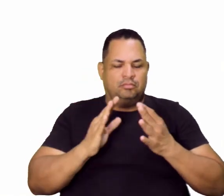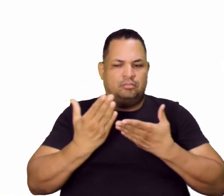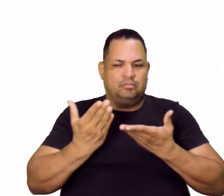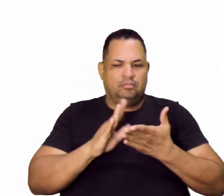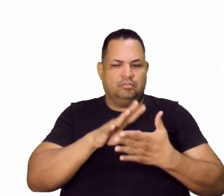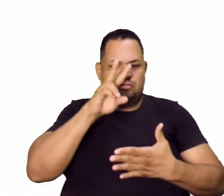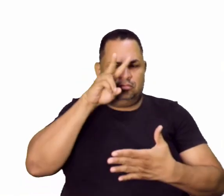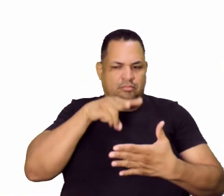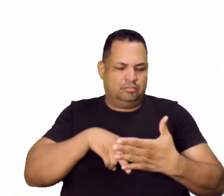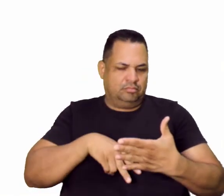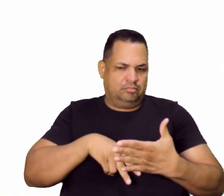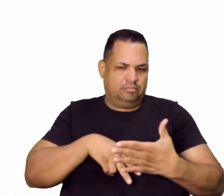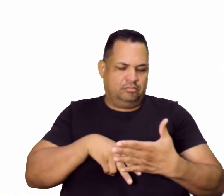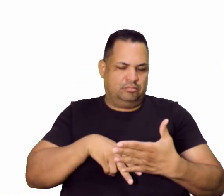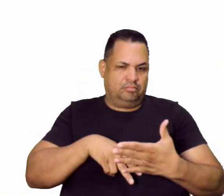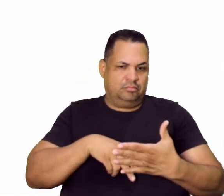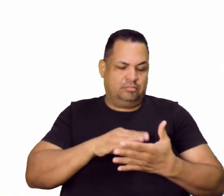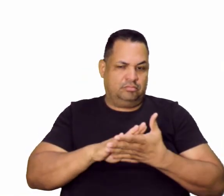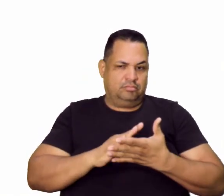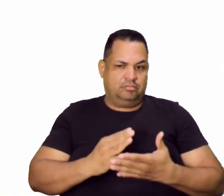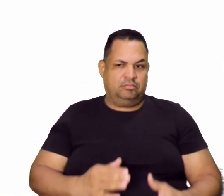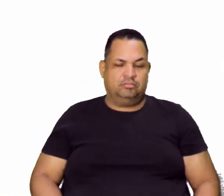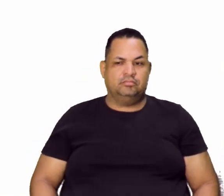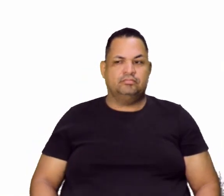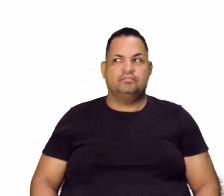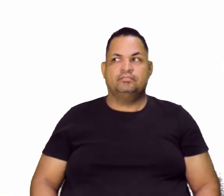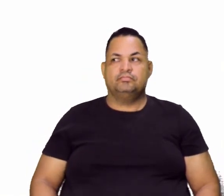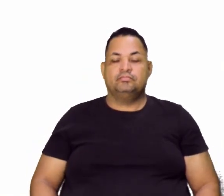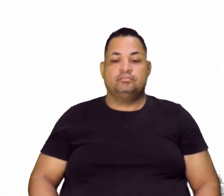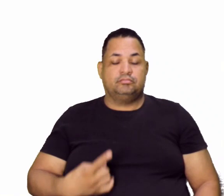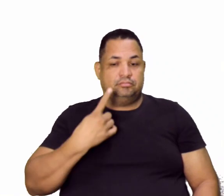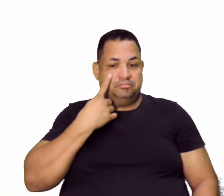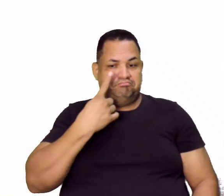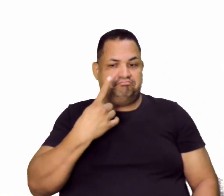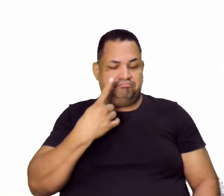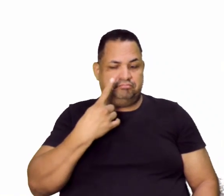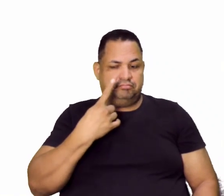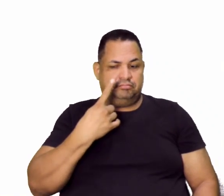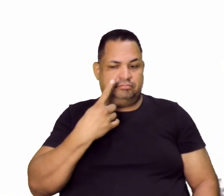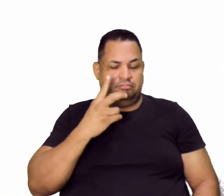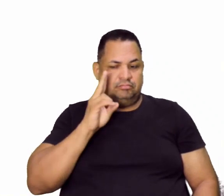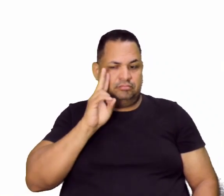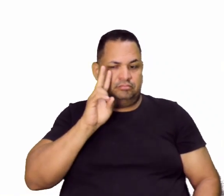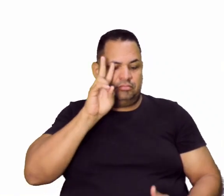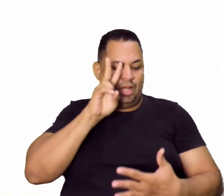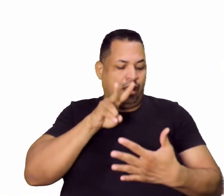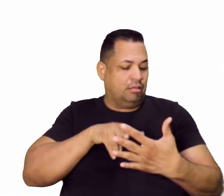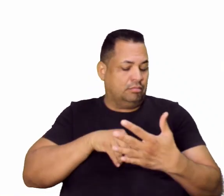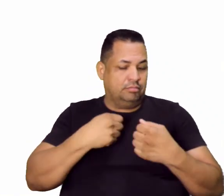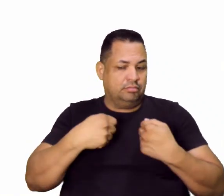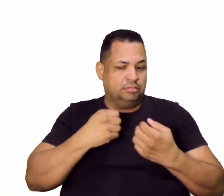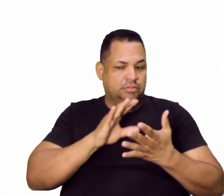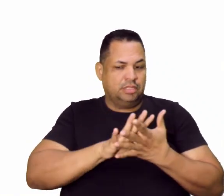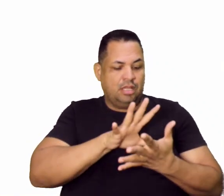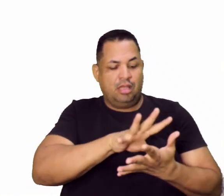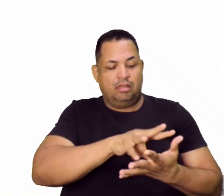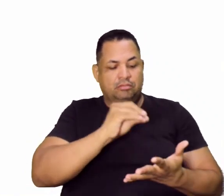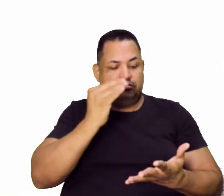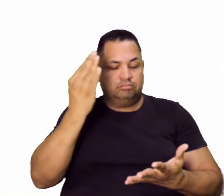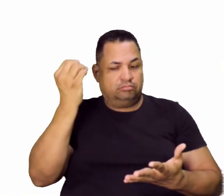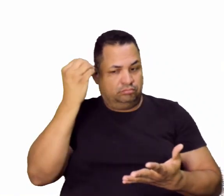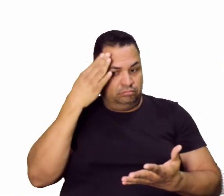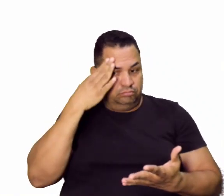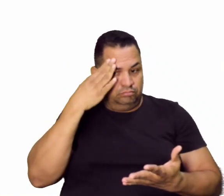fazer leitura de uma fotografia, que não é tão simples assim. É só olhar e pronto, e ver como uma linguagem sem ter,